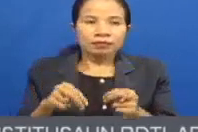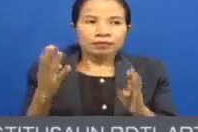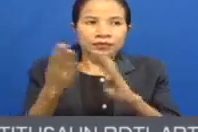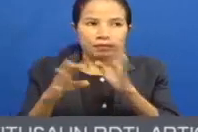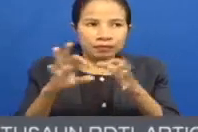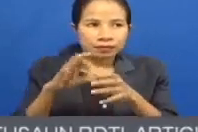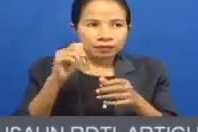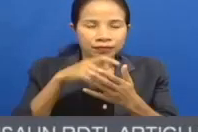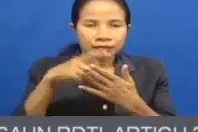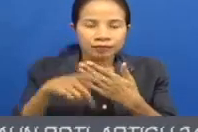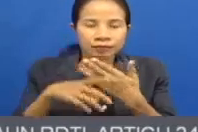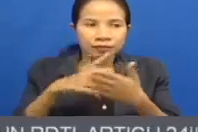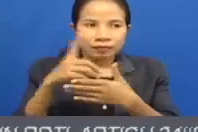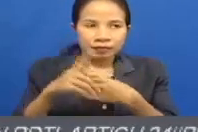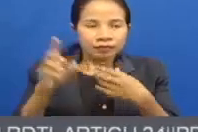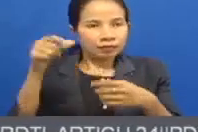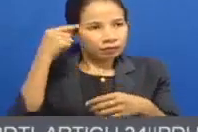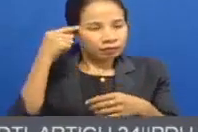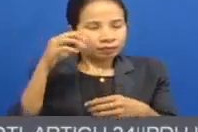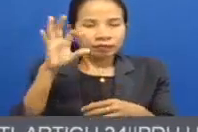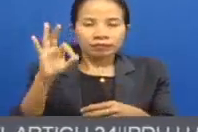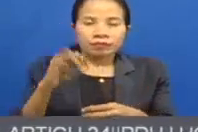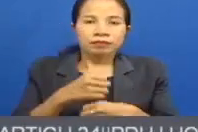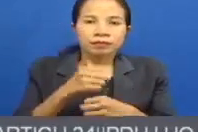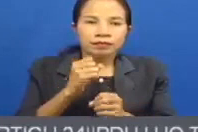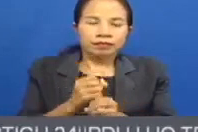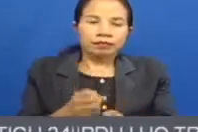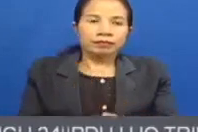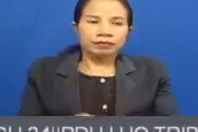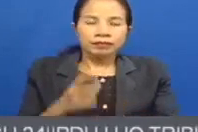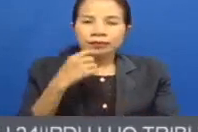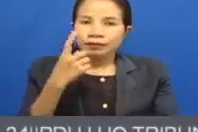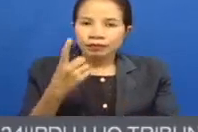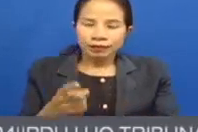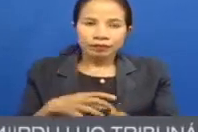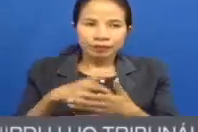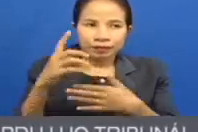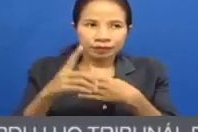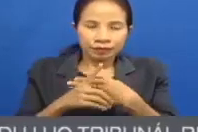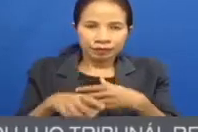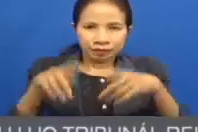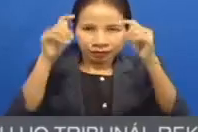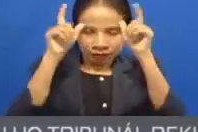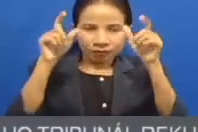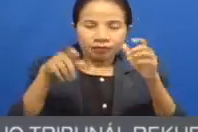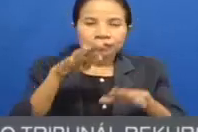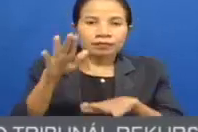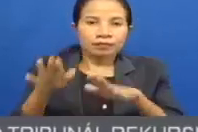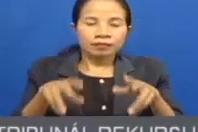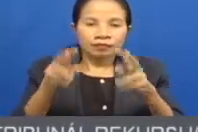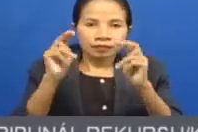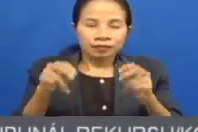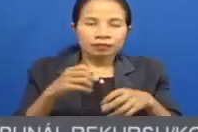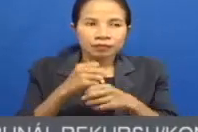para o programa de desenvolvimento do governo da CIA Traça. Em Hactuir, desenvolvimento Timor-Leste atual